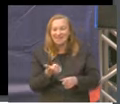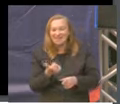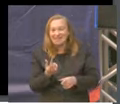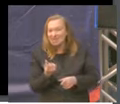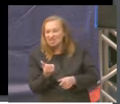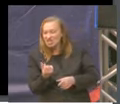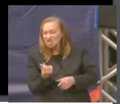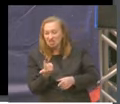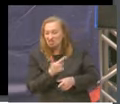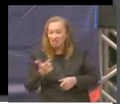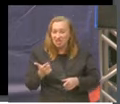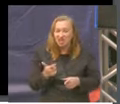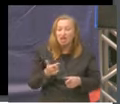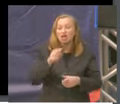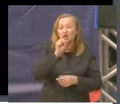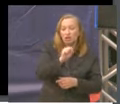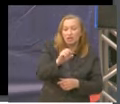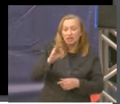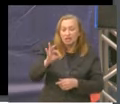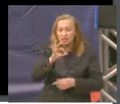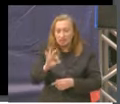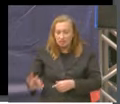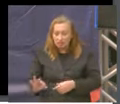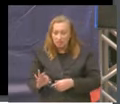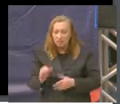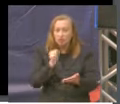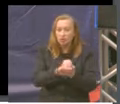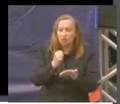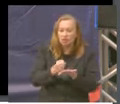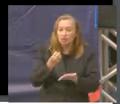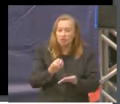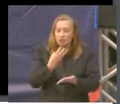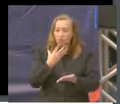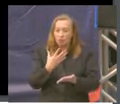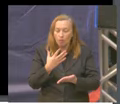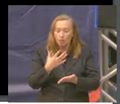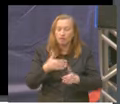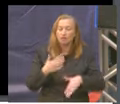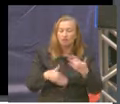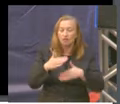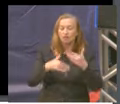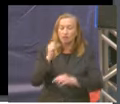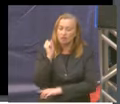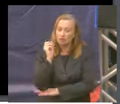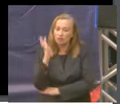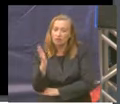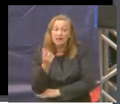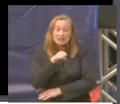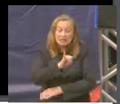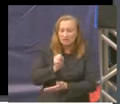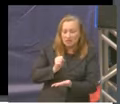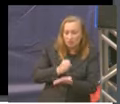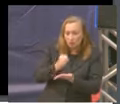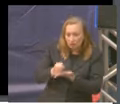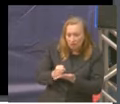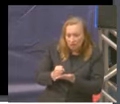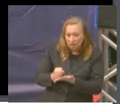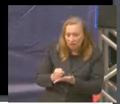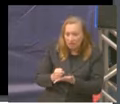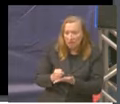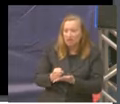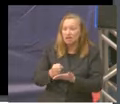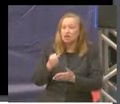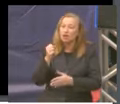ter. E 80% contrata fornecedores com boas práticas em meio ambiente. Ora, se você contrata 80% com boas